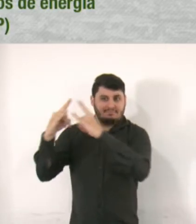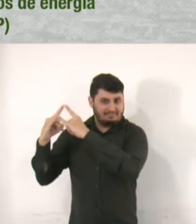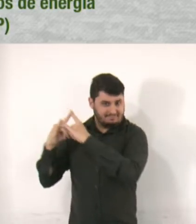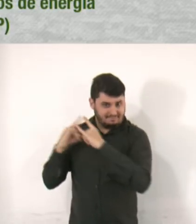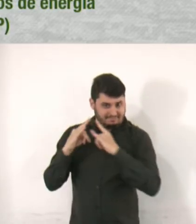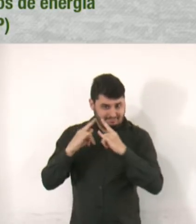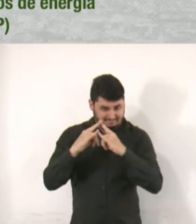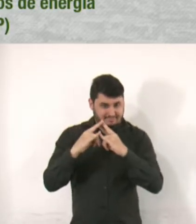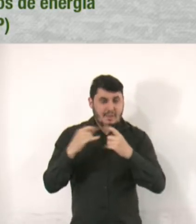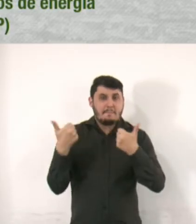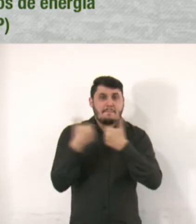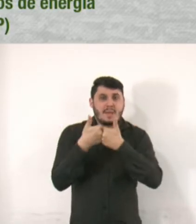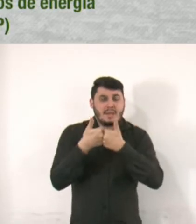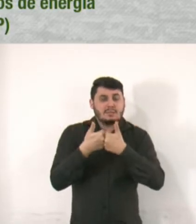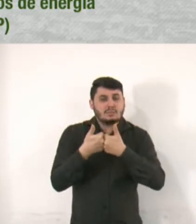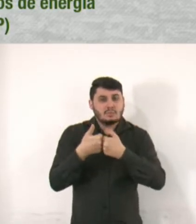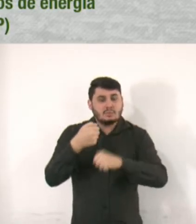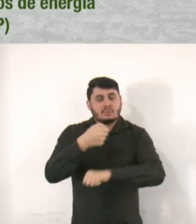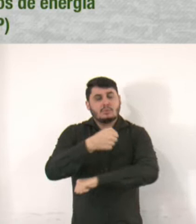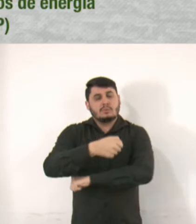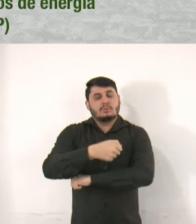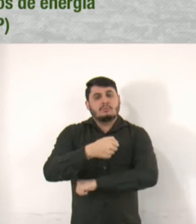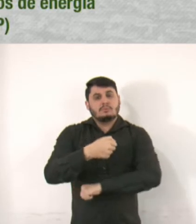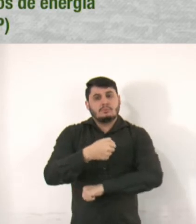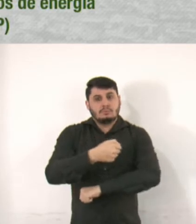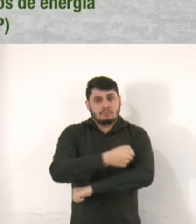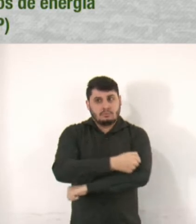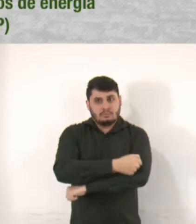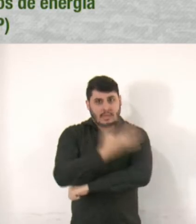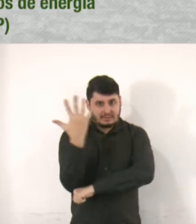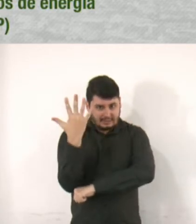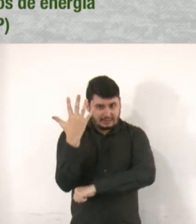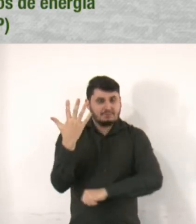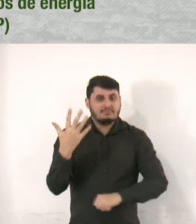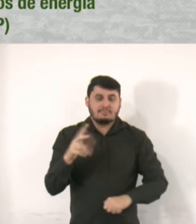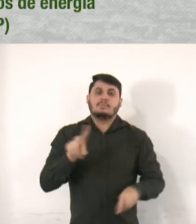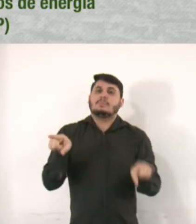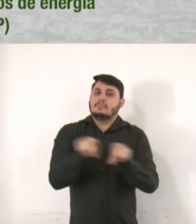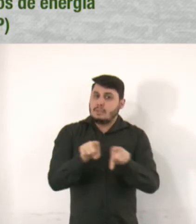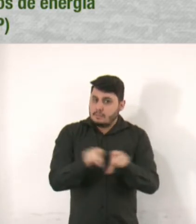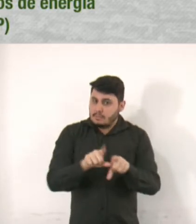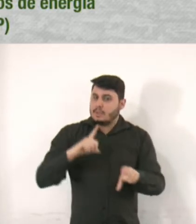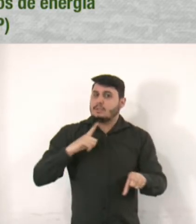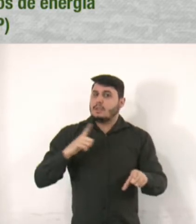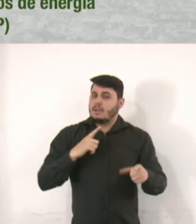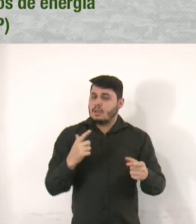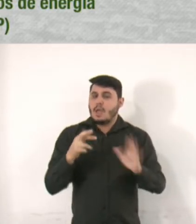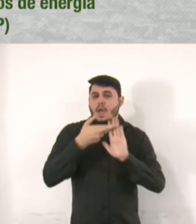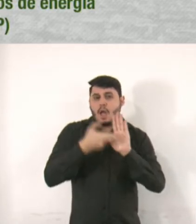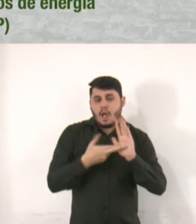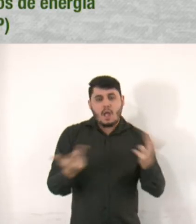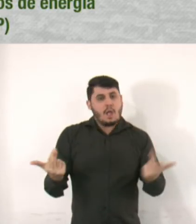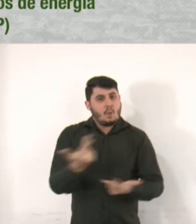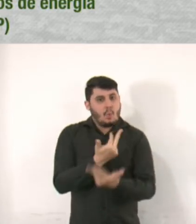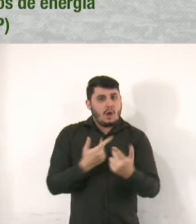repadronizados os locais de trânsito das pessoas, a requalificação dos passeios públicos com piso intertravado, aumento